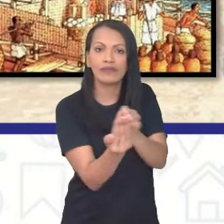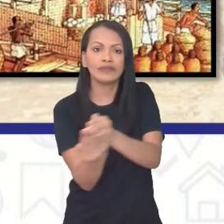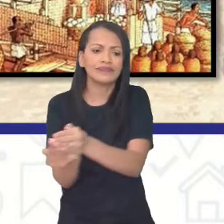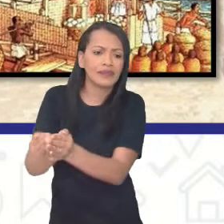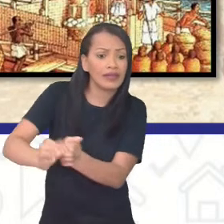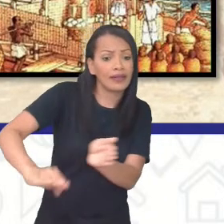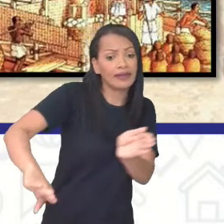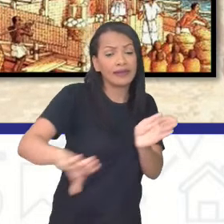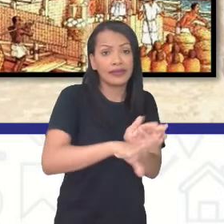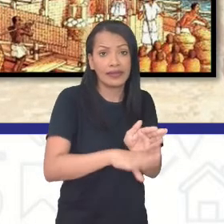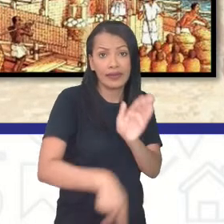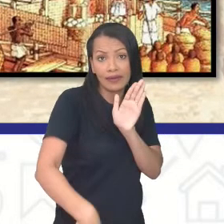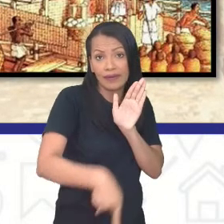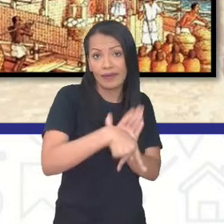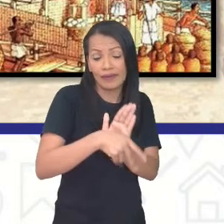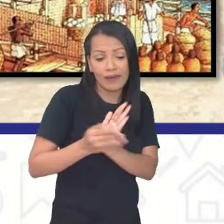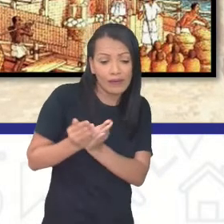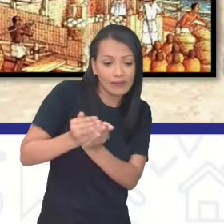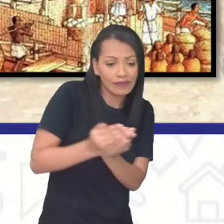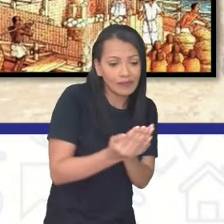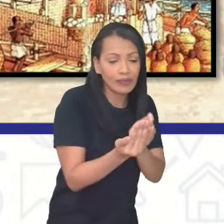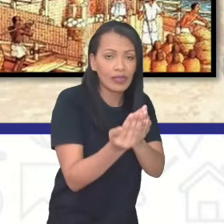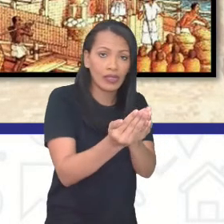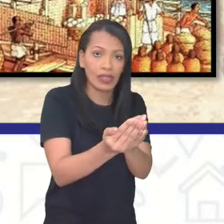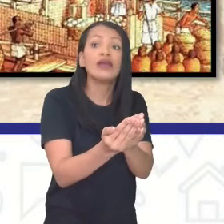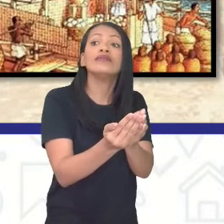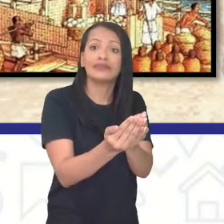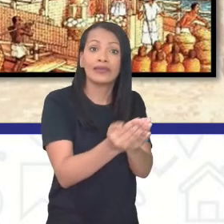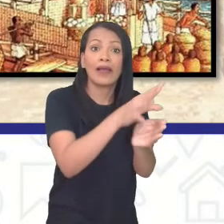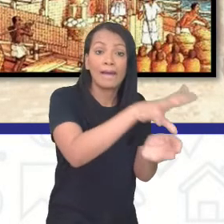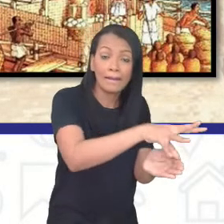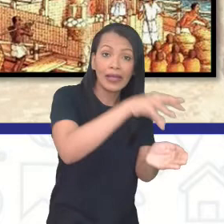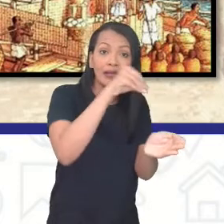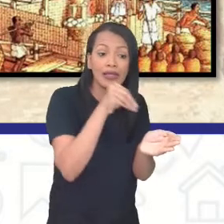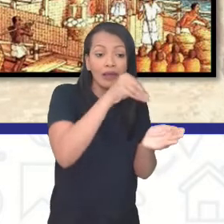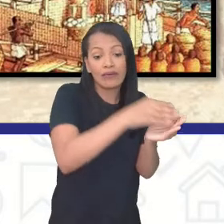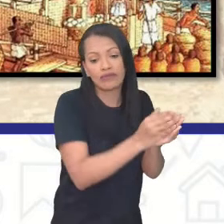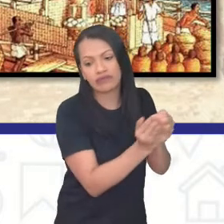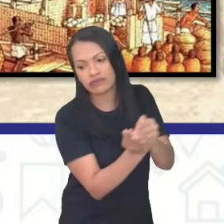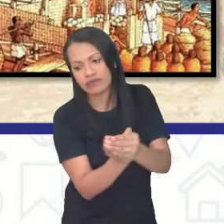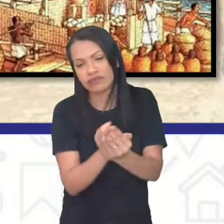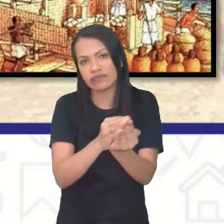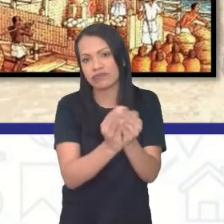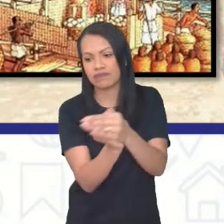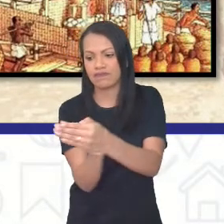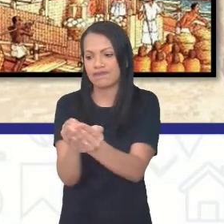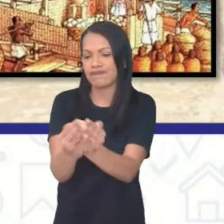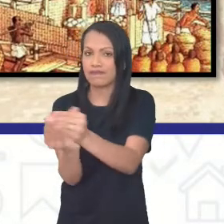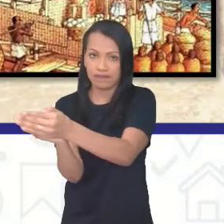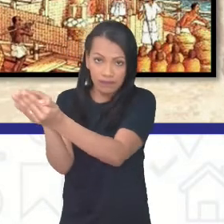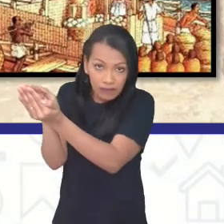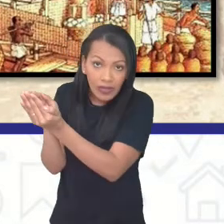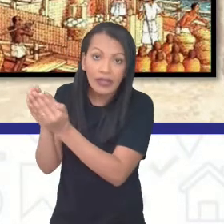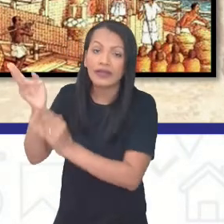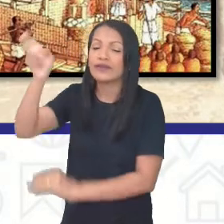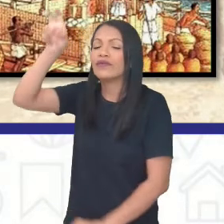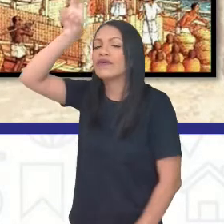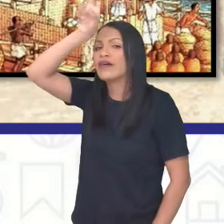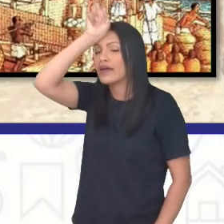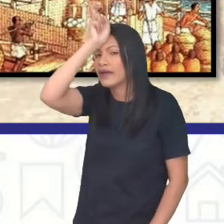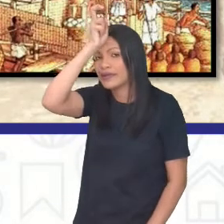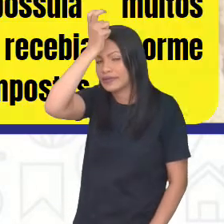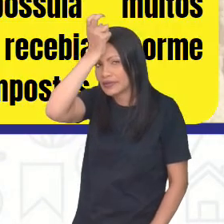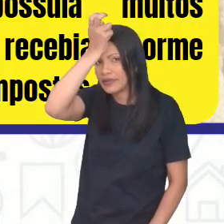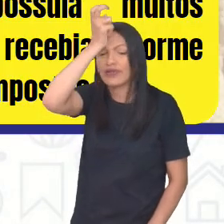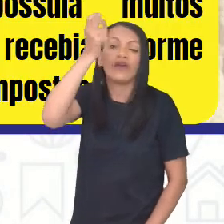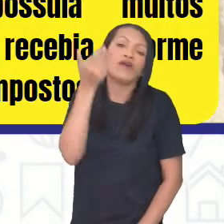determinados momentos, né, em determinados locais para pegar essa produção e levar para outras partes ali do Egito ou para